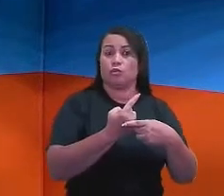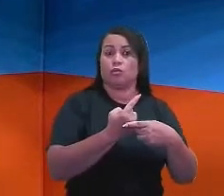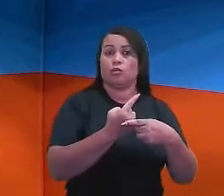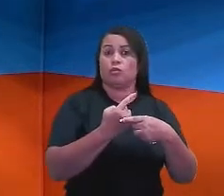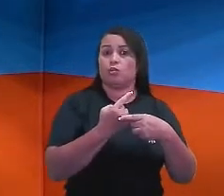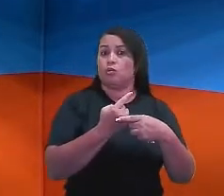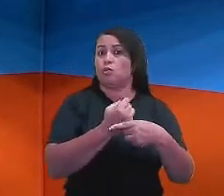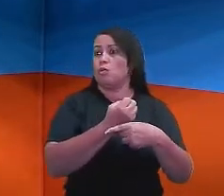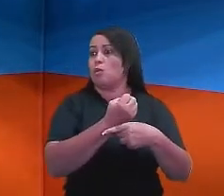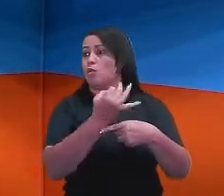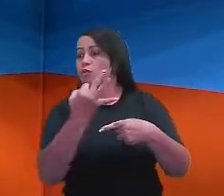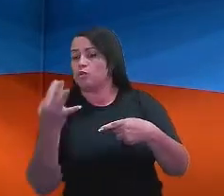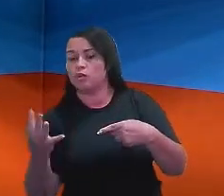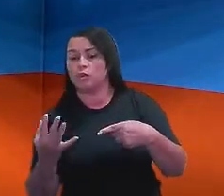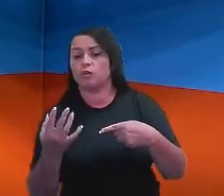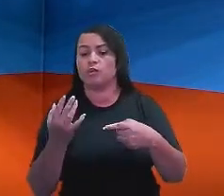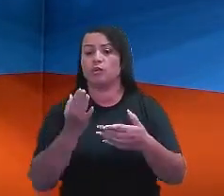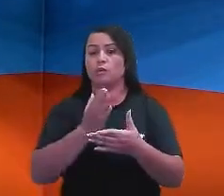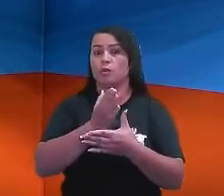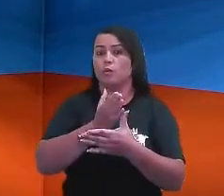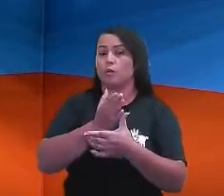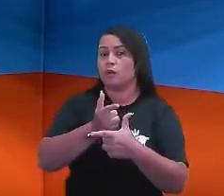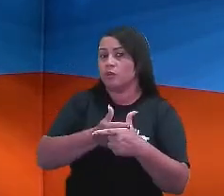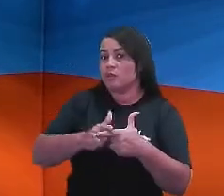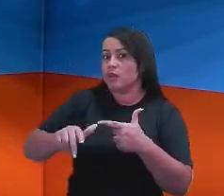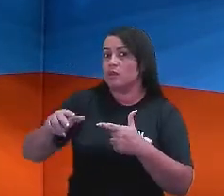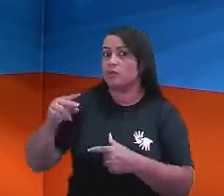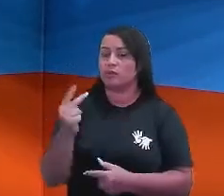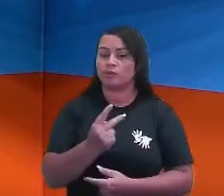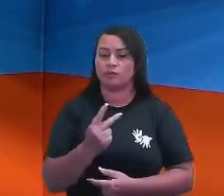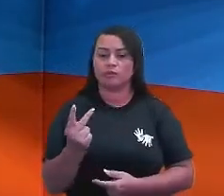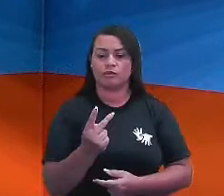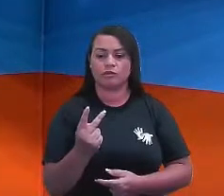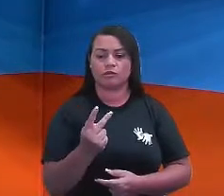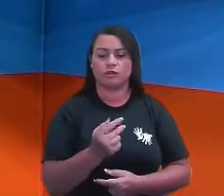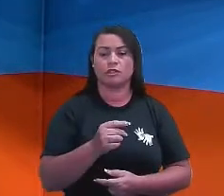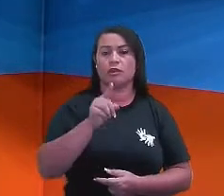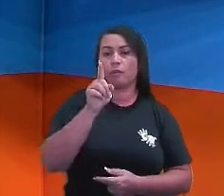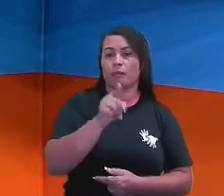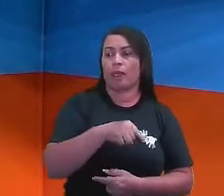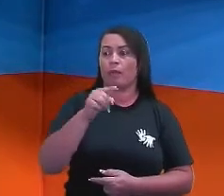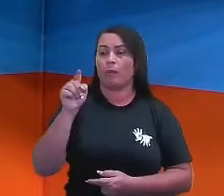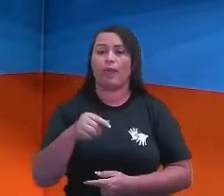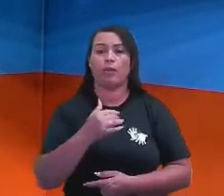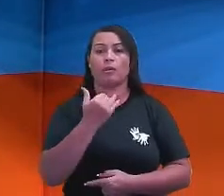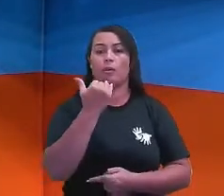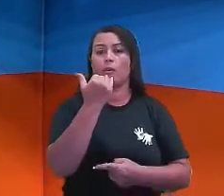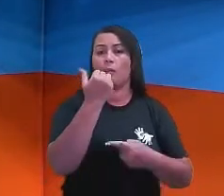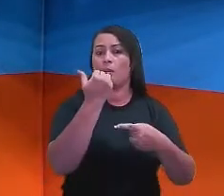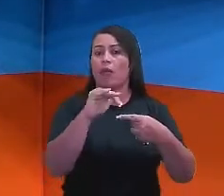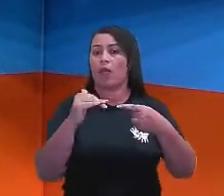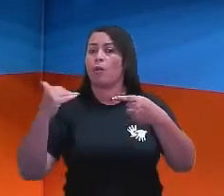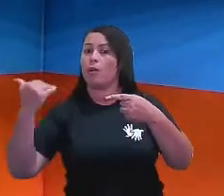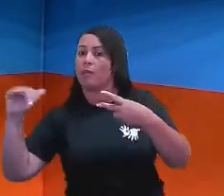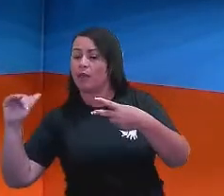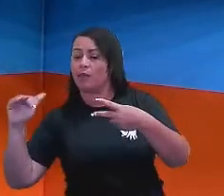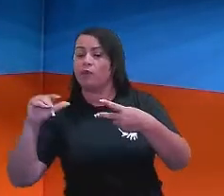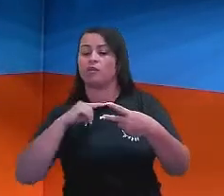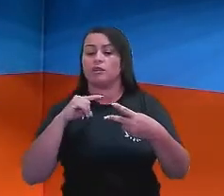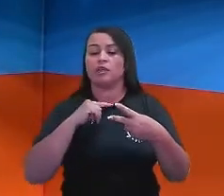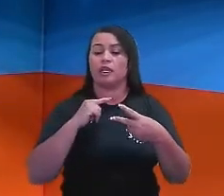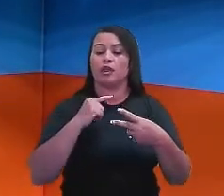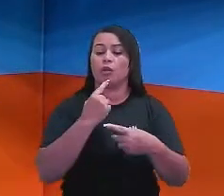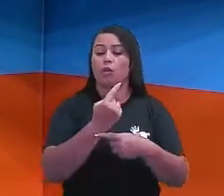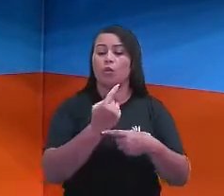2 partes iguais, em que eu tenho 1/2 e 1/2. Dividindo essa metade aqui em 2 partes iguais, eu vou